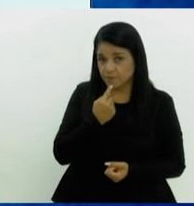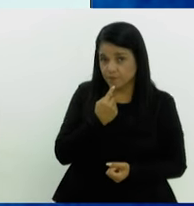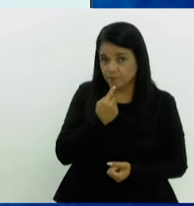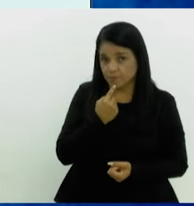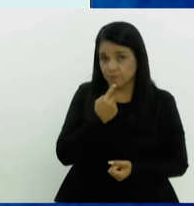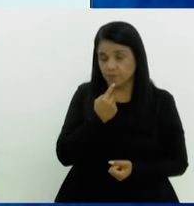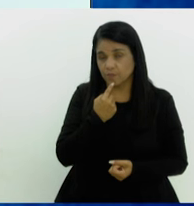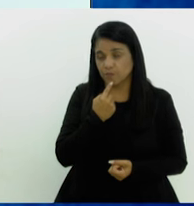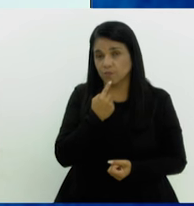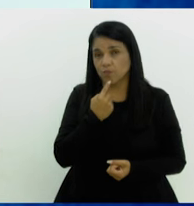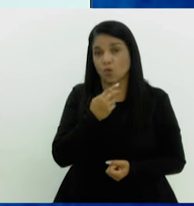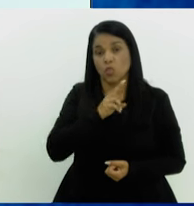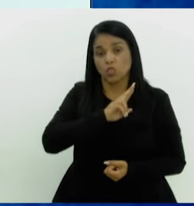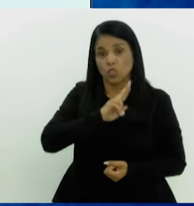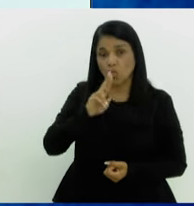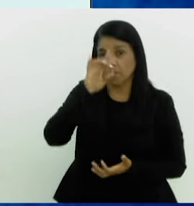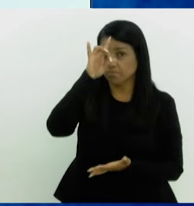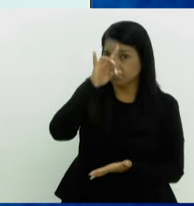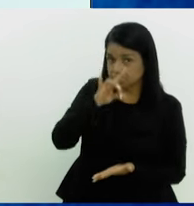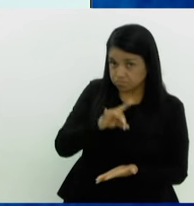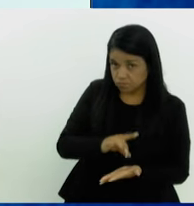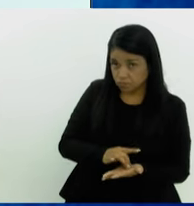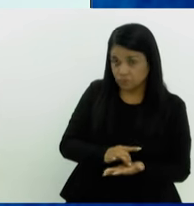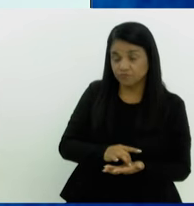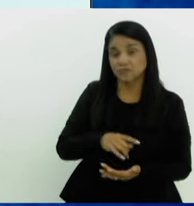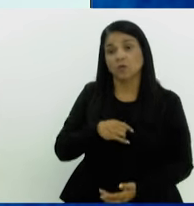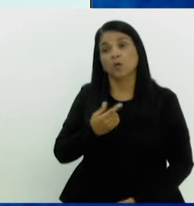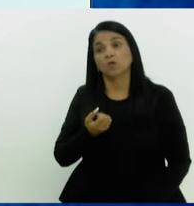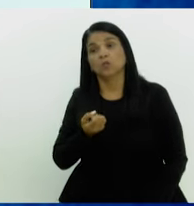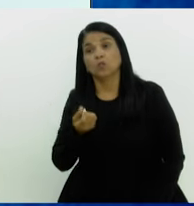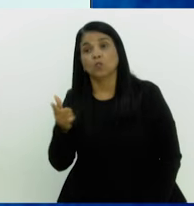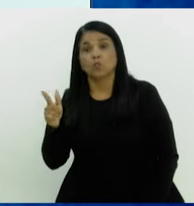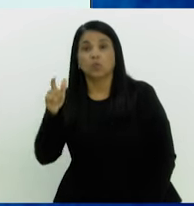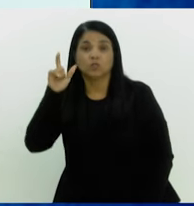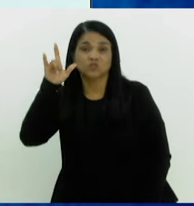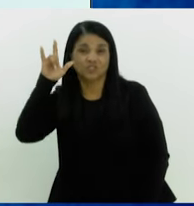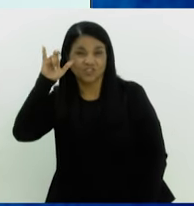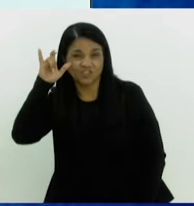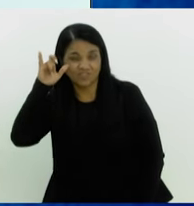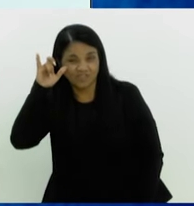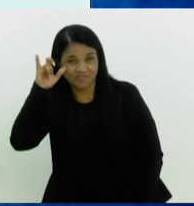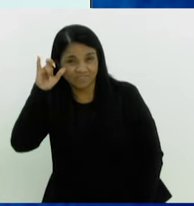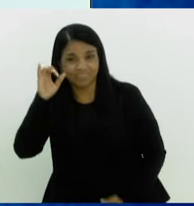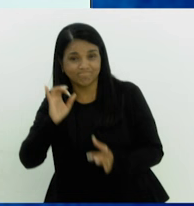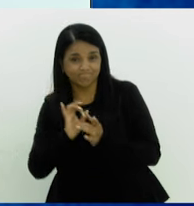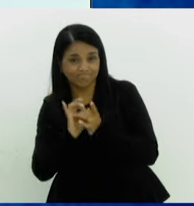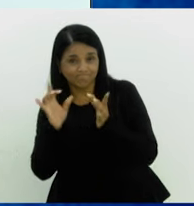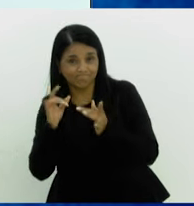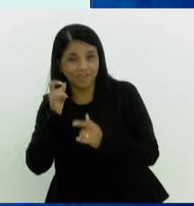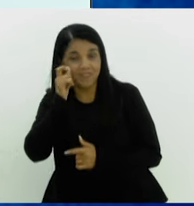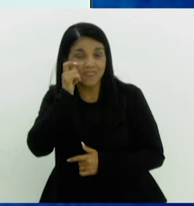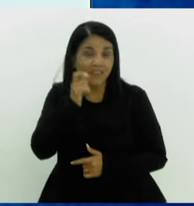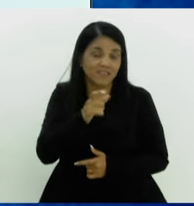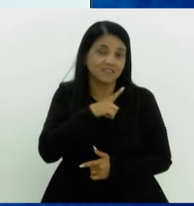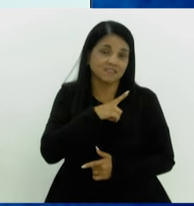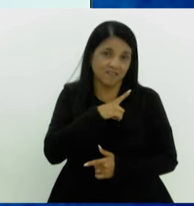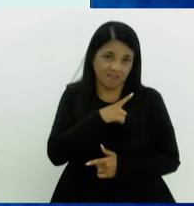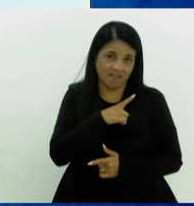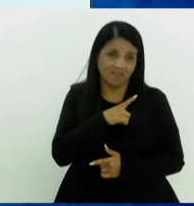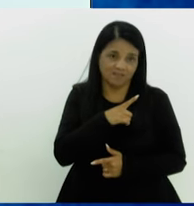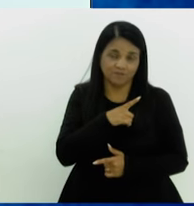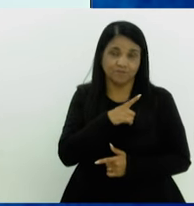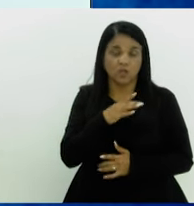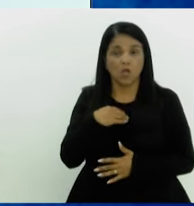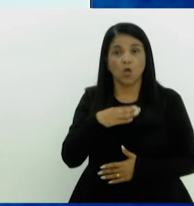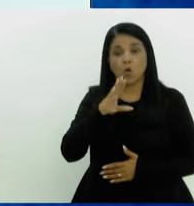páginas com seu nome verdadeiro Instagram já permite por exemplo que você crie para seus interesses eu tenho uma